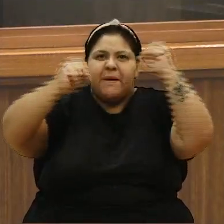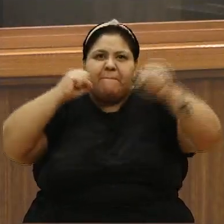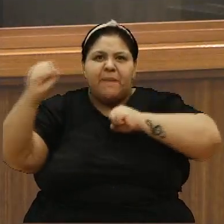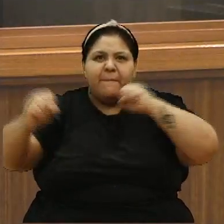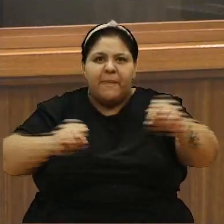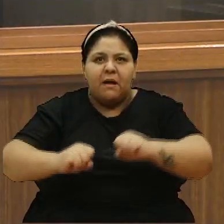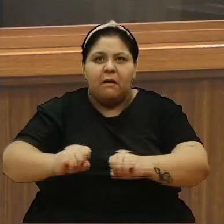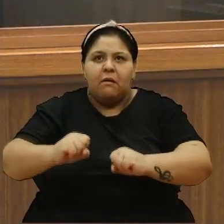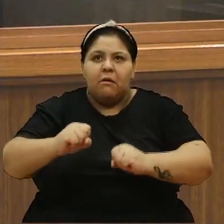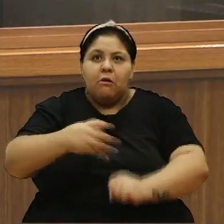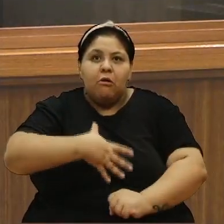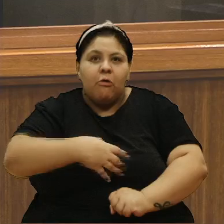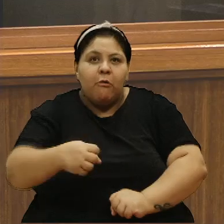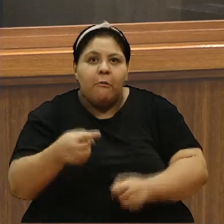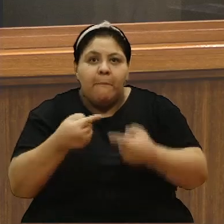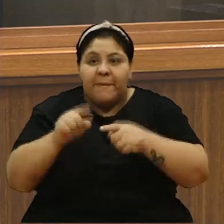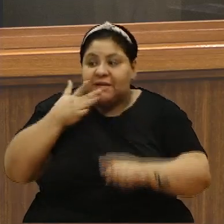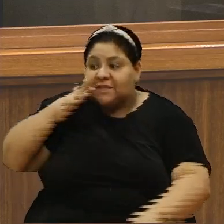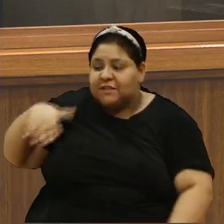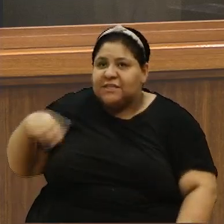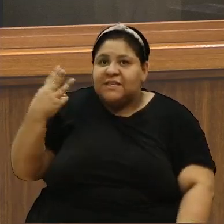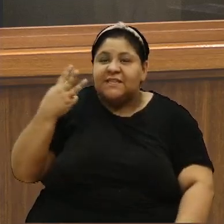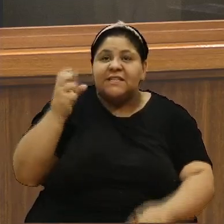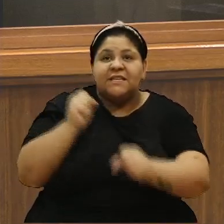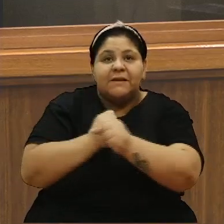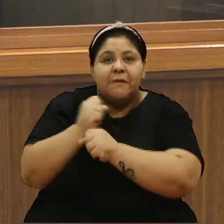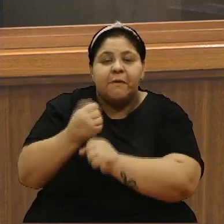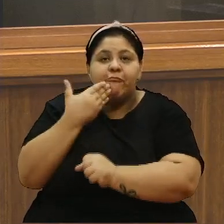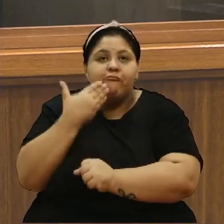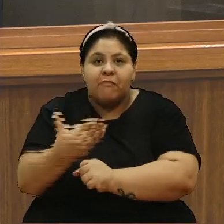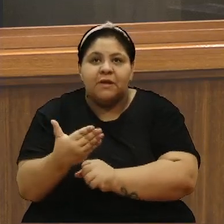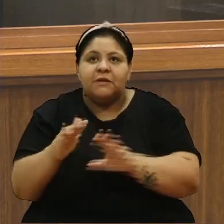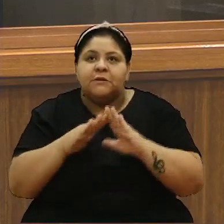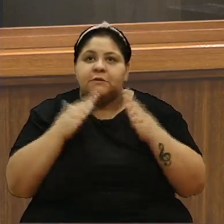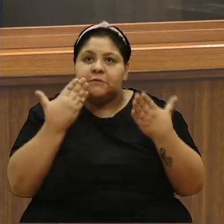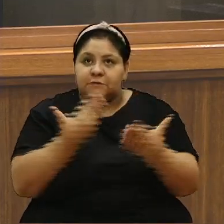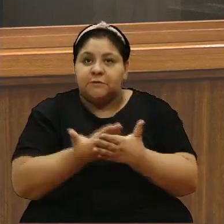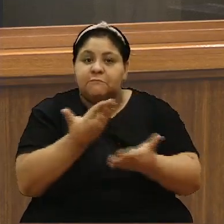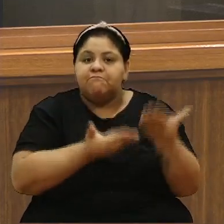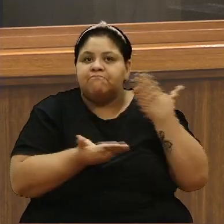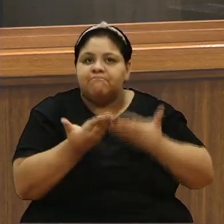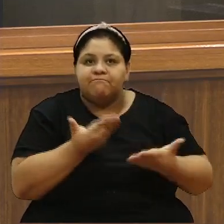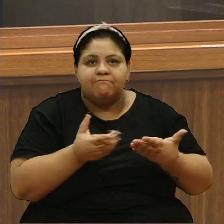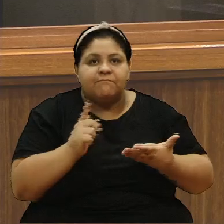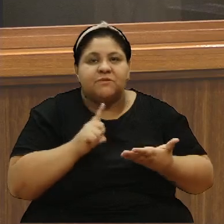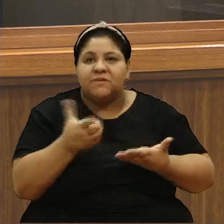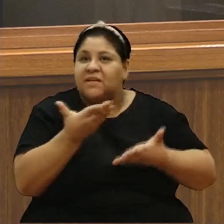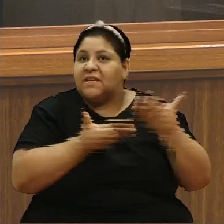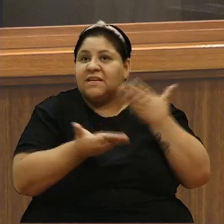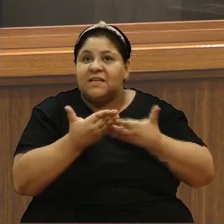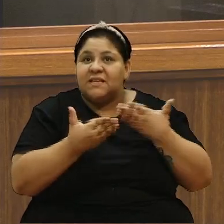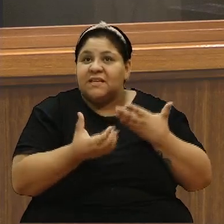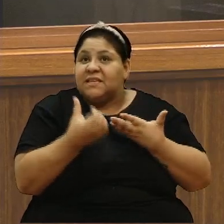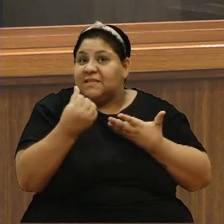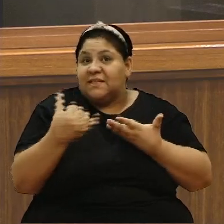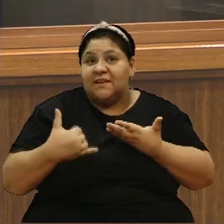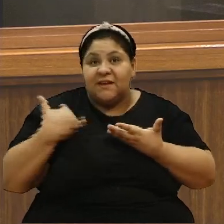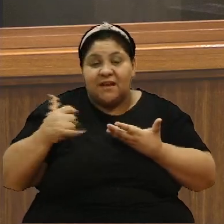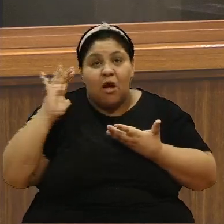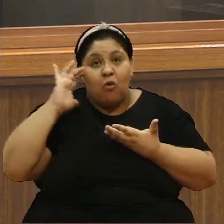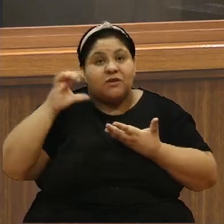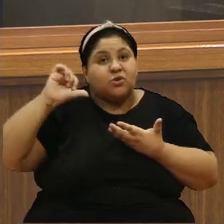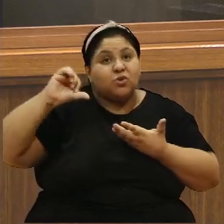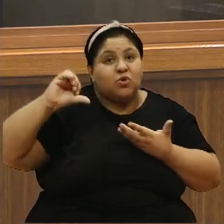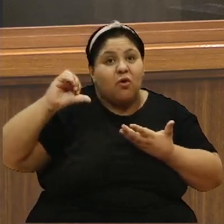aquela criança estava há 3 anos sendo pedido pela escola atendimento e não estava tendo, desde os 6, isso aconteceu com os